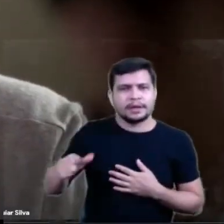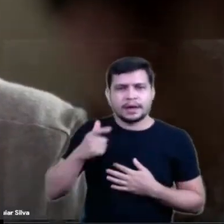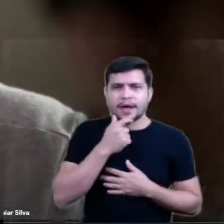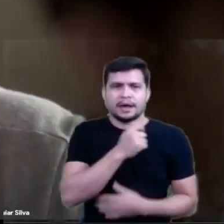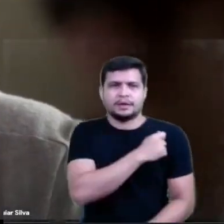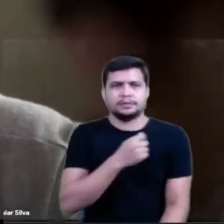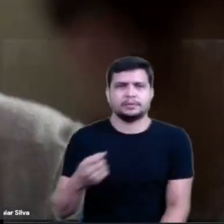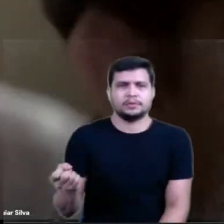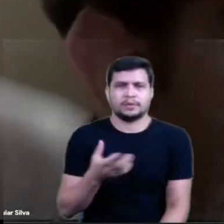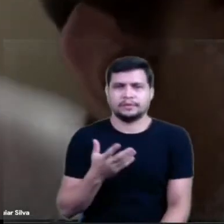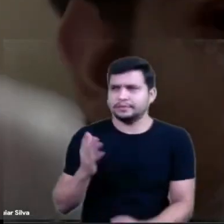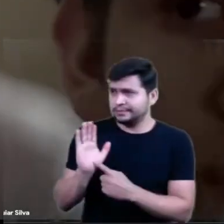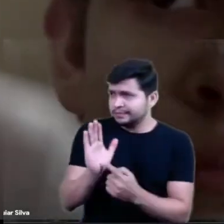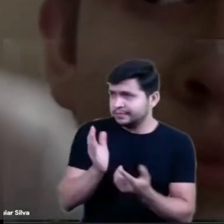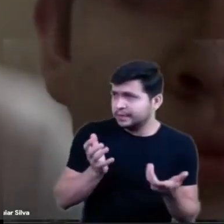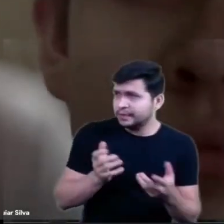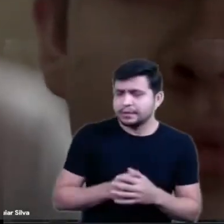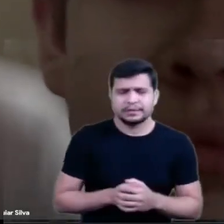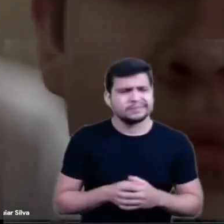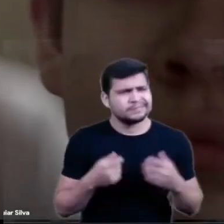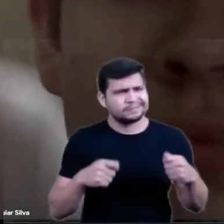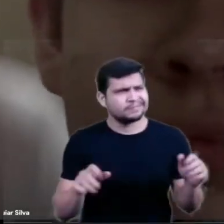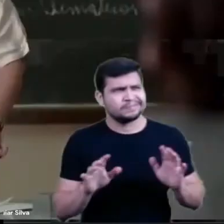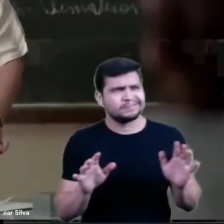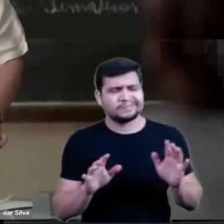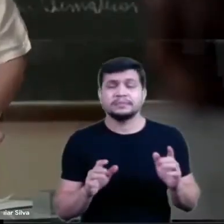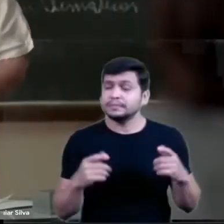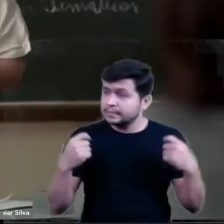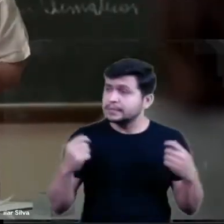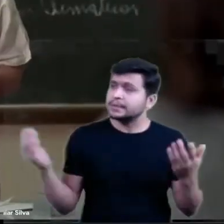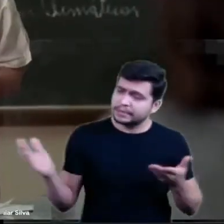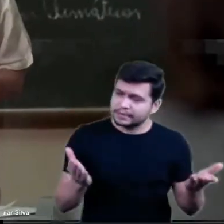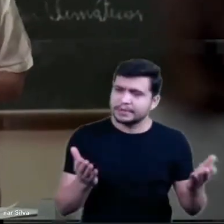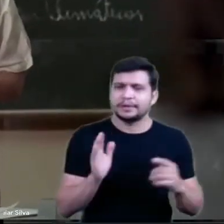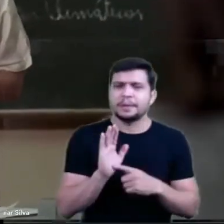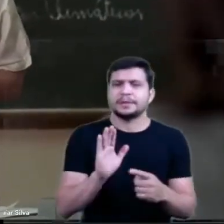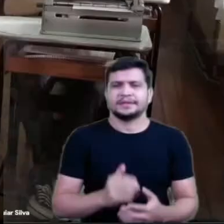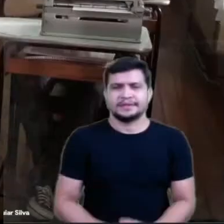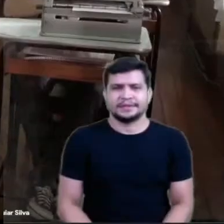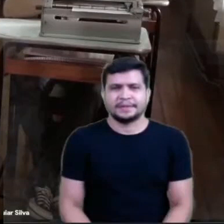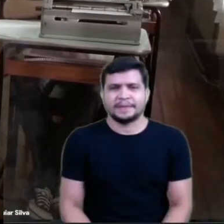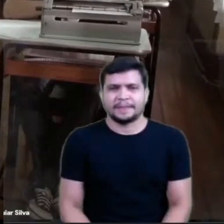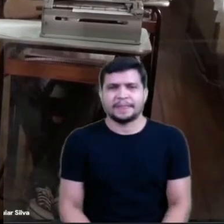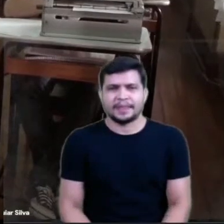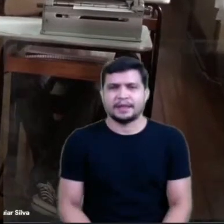apresentar? Acho que não precisa. Ah, precisa sim. Vem cá, se apresenta.